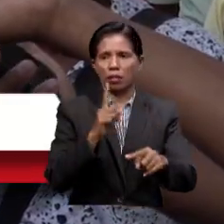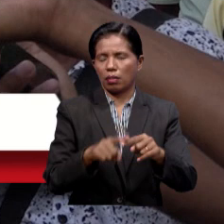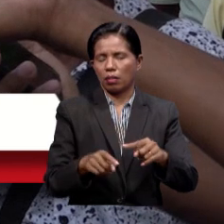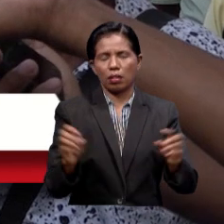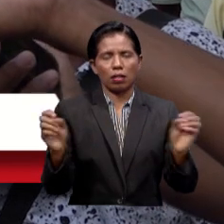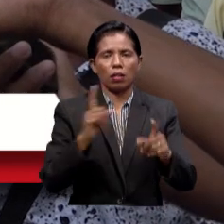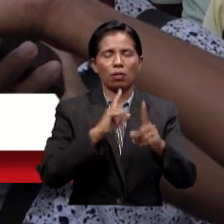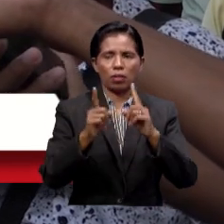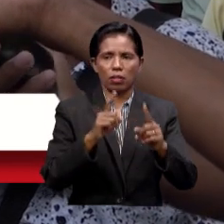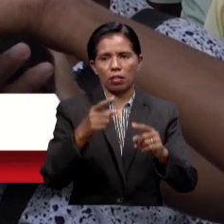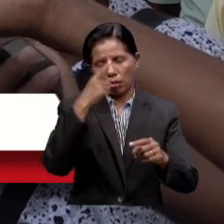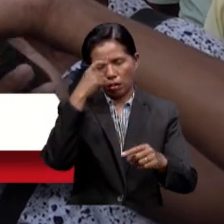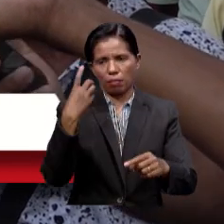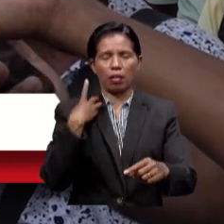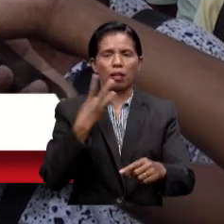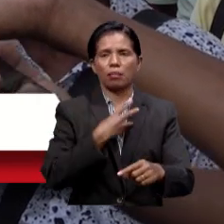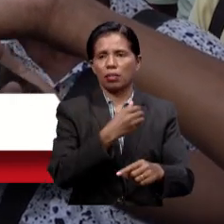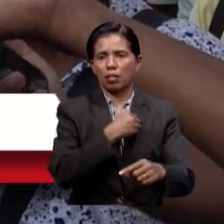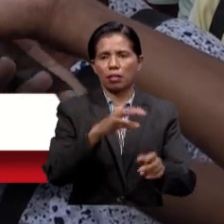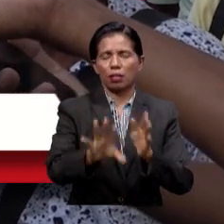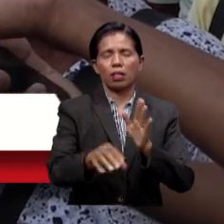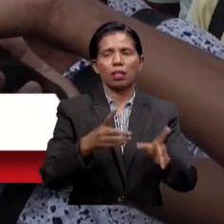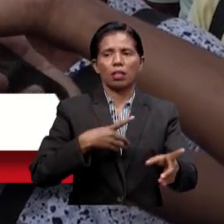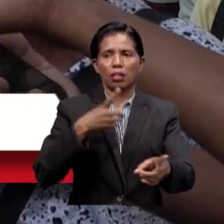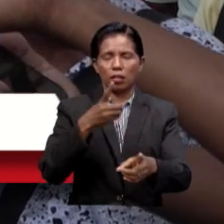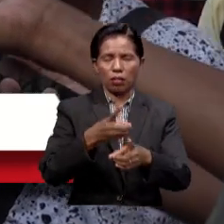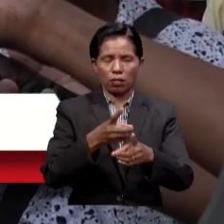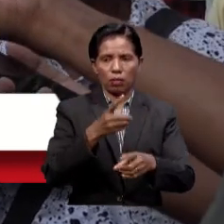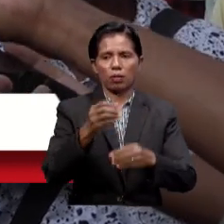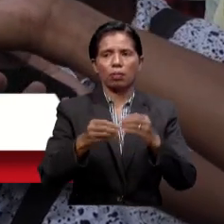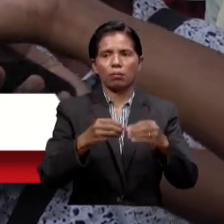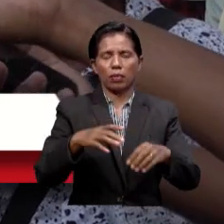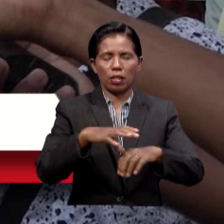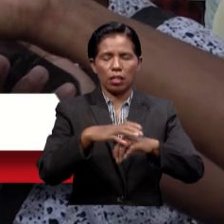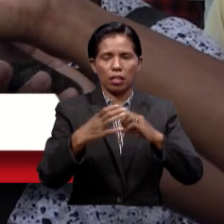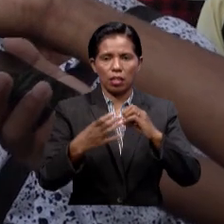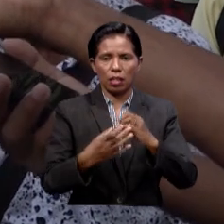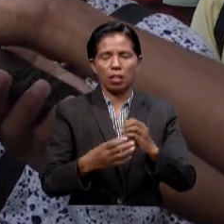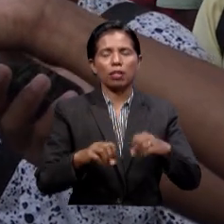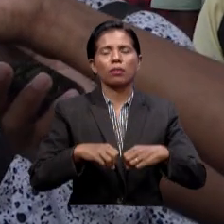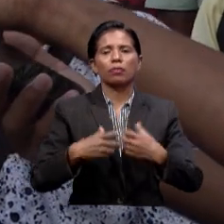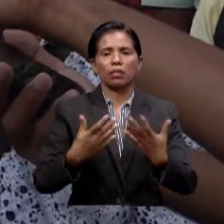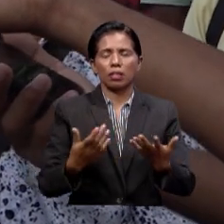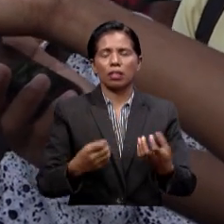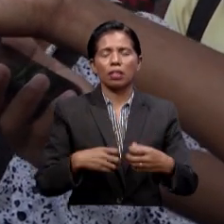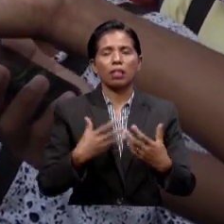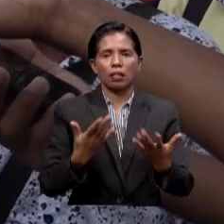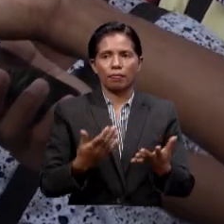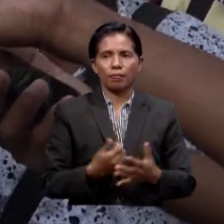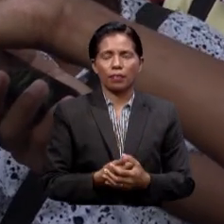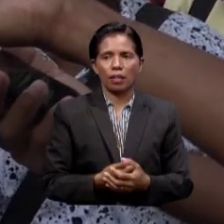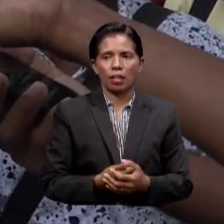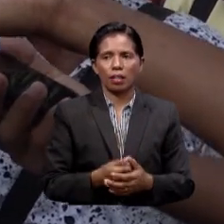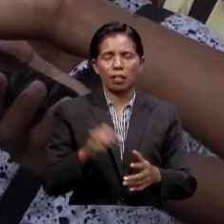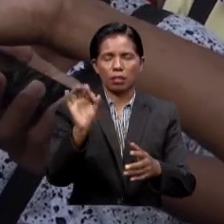se la responde, tamam se dá o que tam amne direito com a ba preço barai nia. Com a ba iha preço ne, ia dia 19